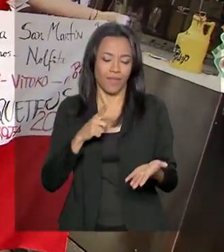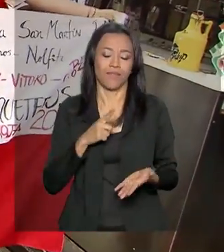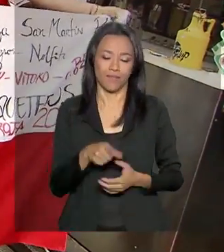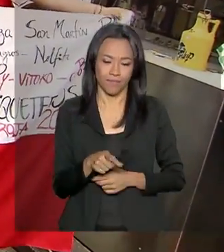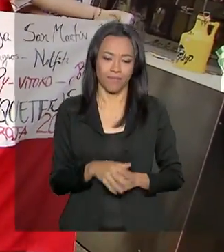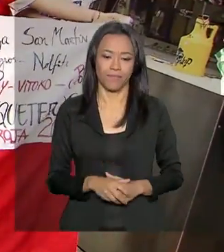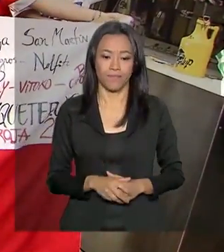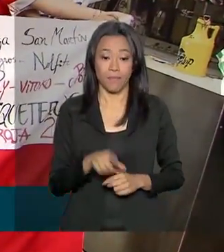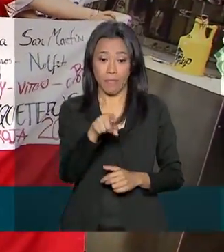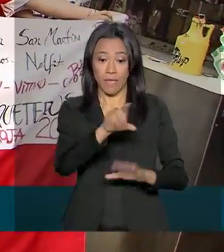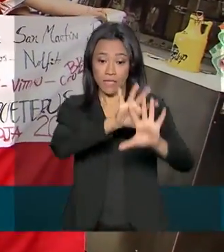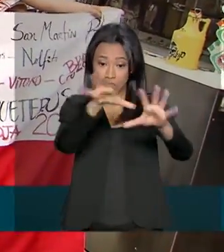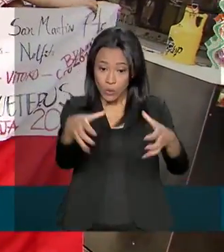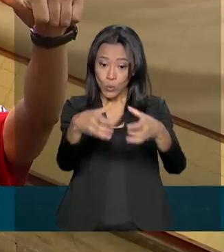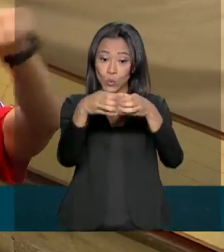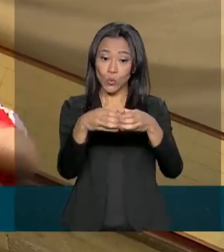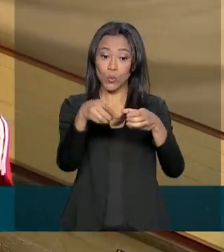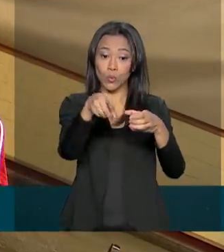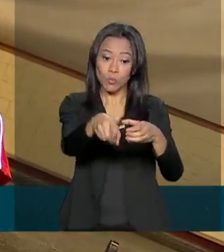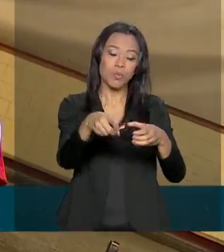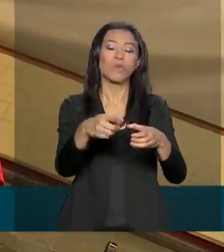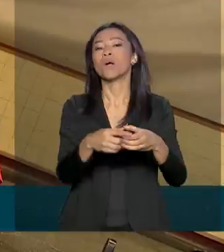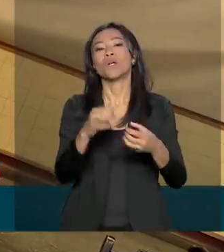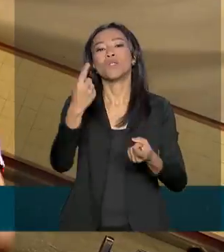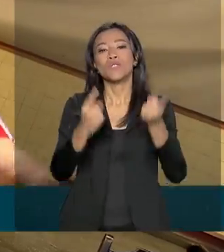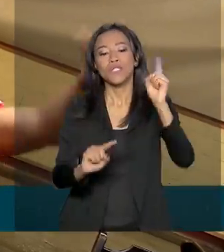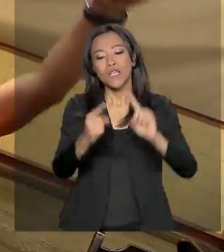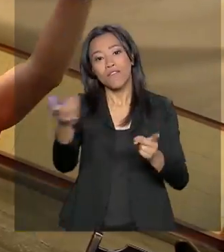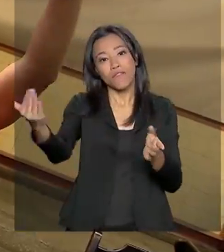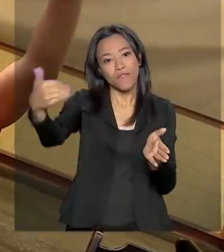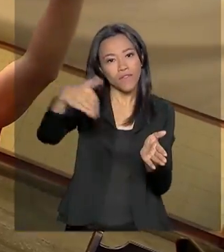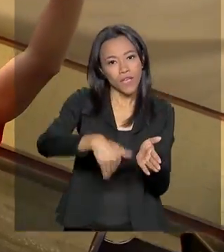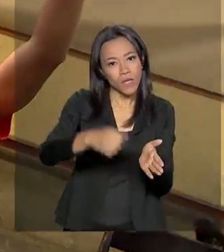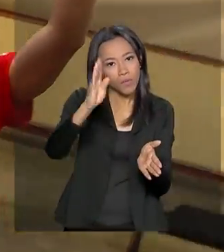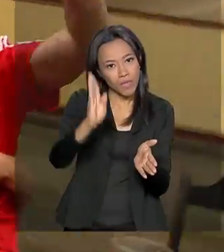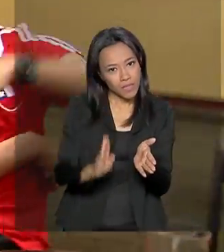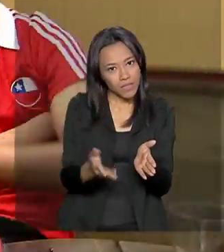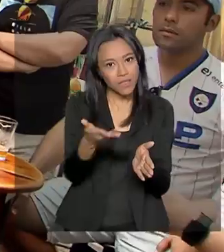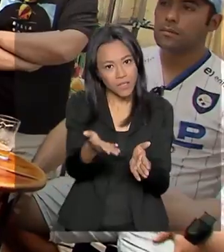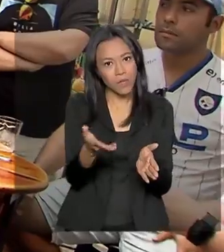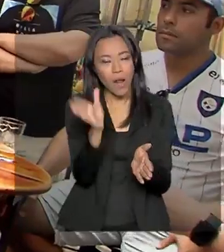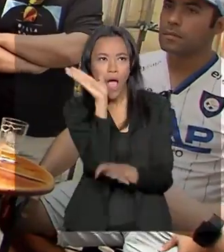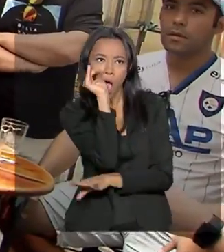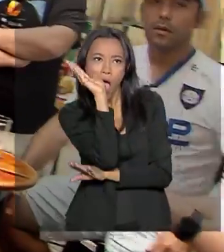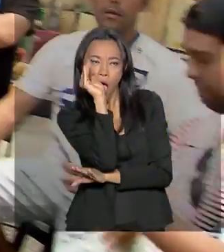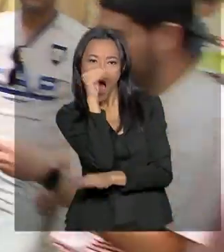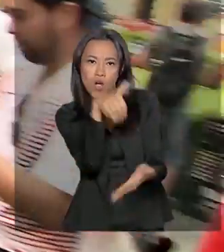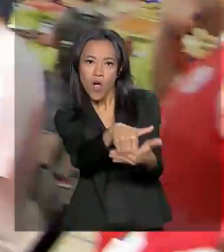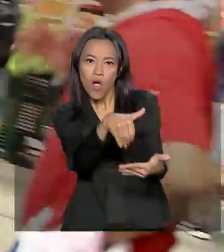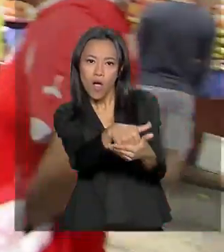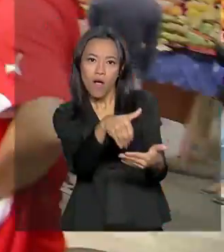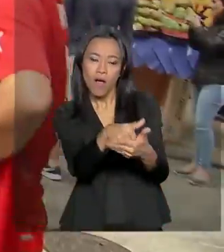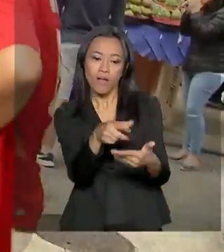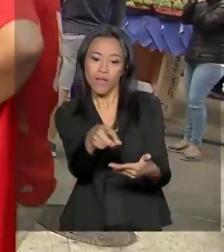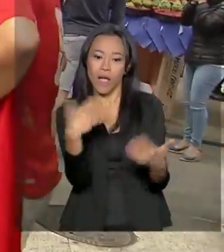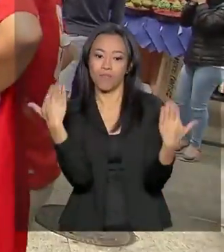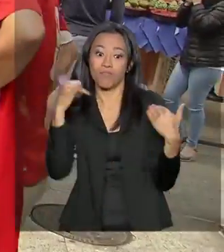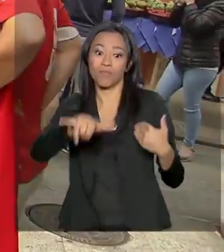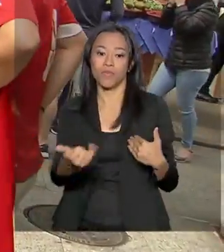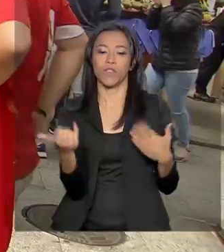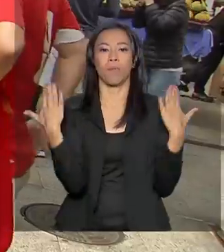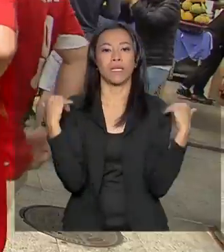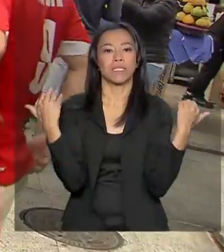Este grupo de chilenos veio ao Brasil para ver os Jogos da Copa América e aproveitou para passear no mercado